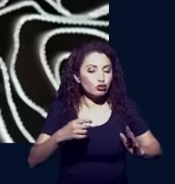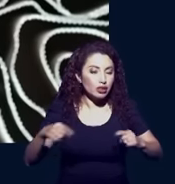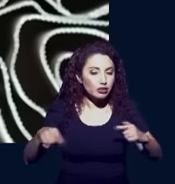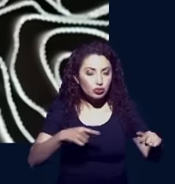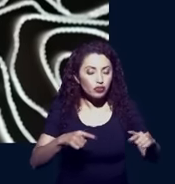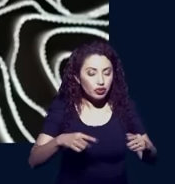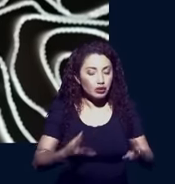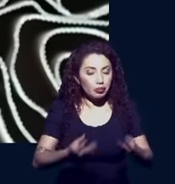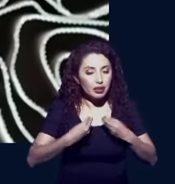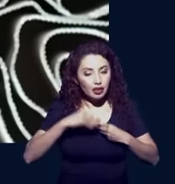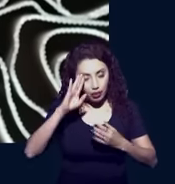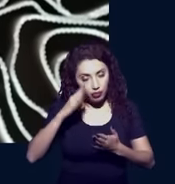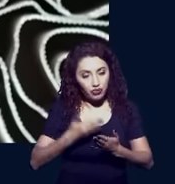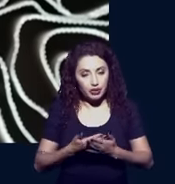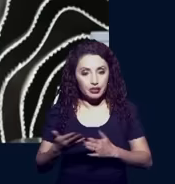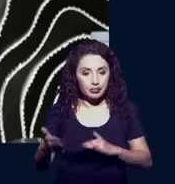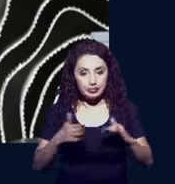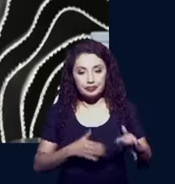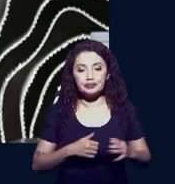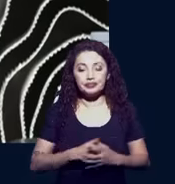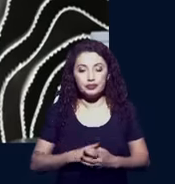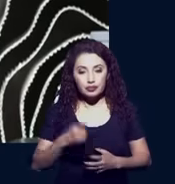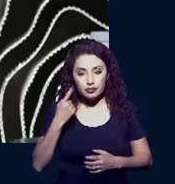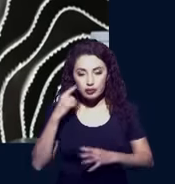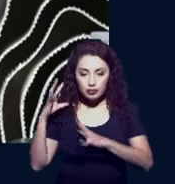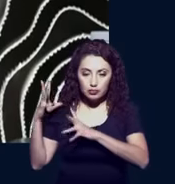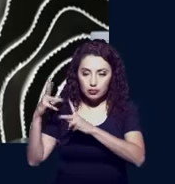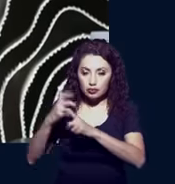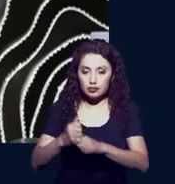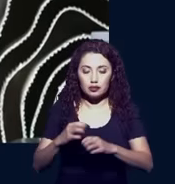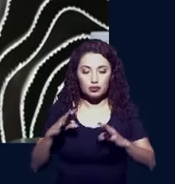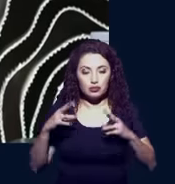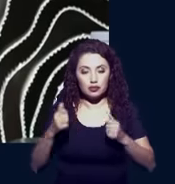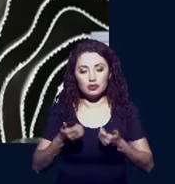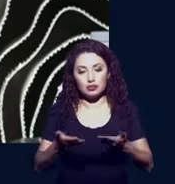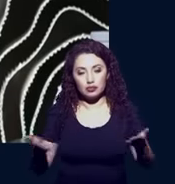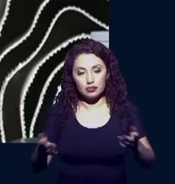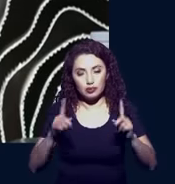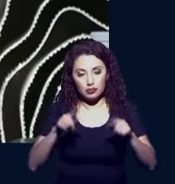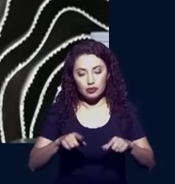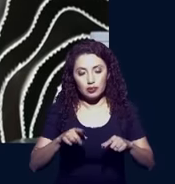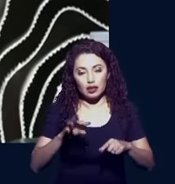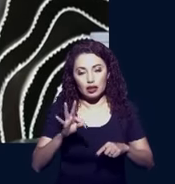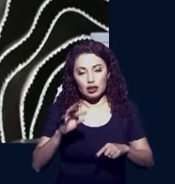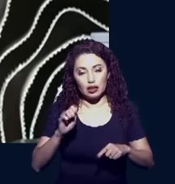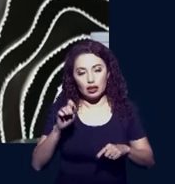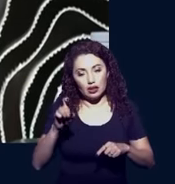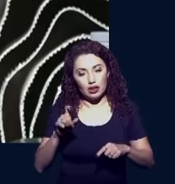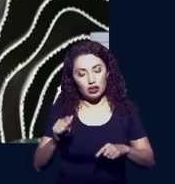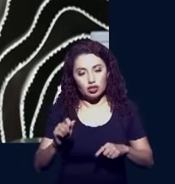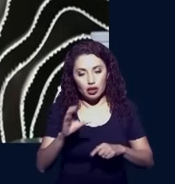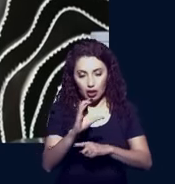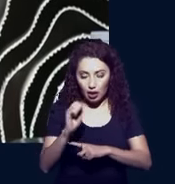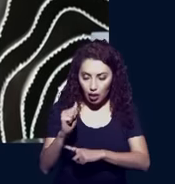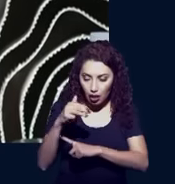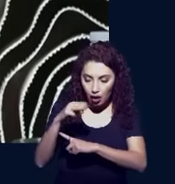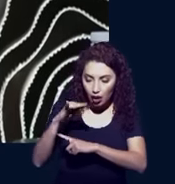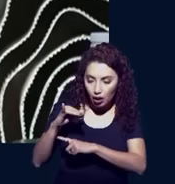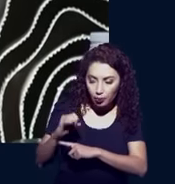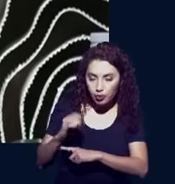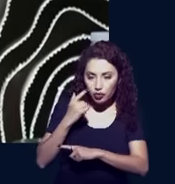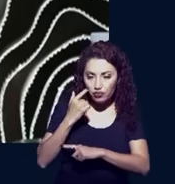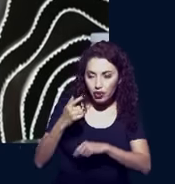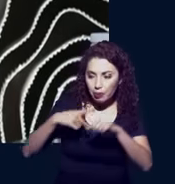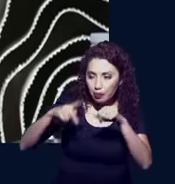confiança e aí olhando assim Acho que o resultado de tudo isso no fundo é a taxa de câmbio a gente tem visto nesse cenário aí internacional